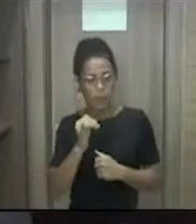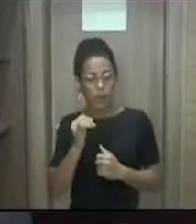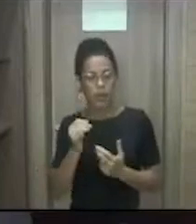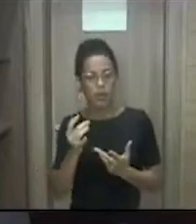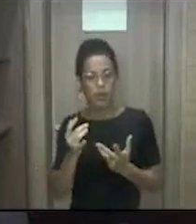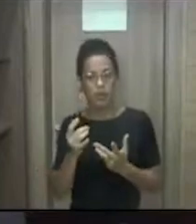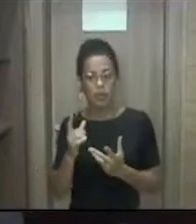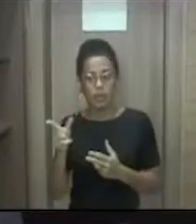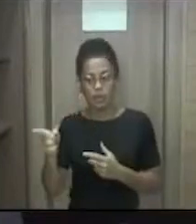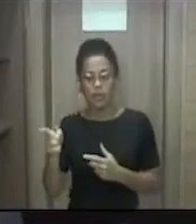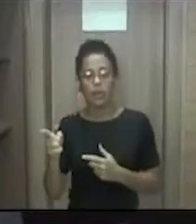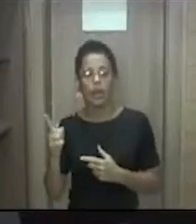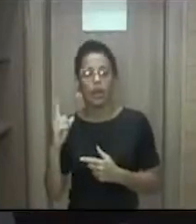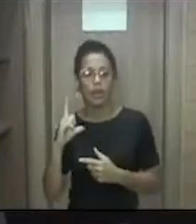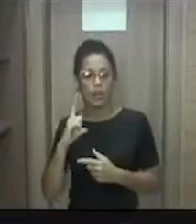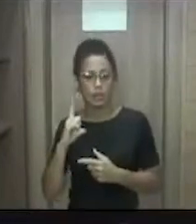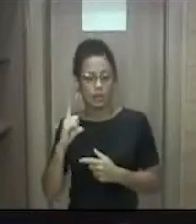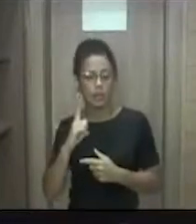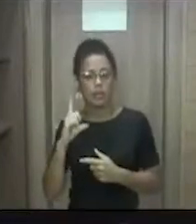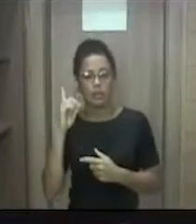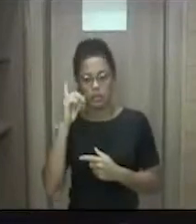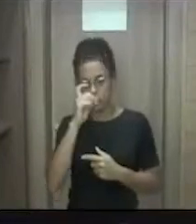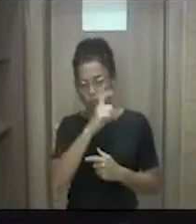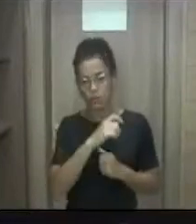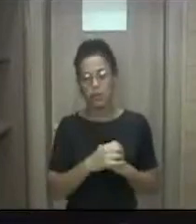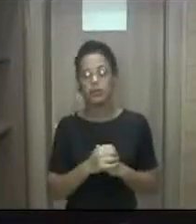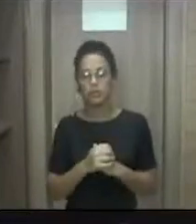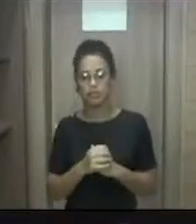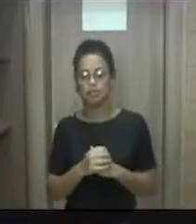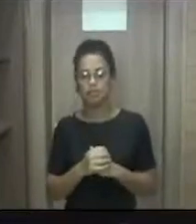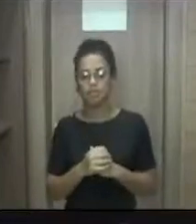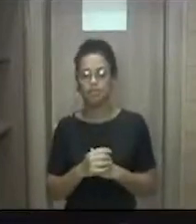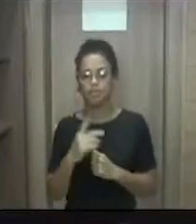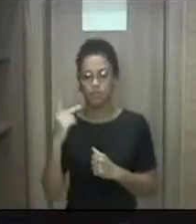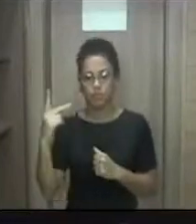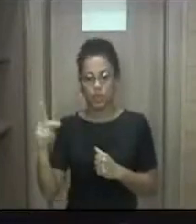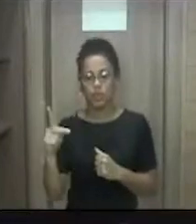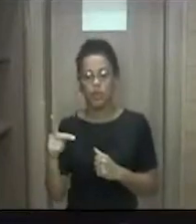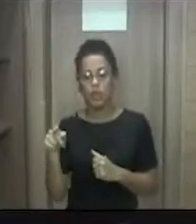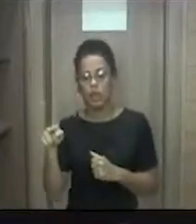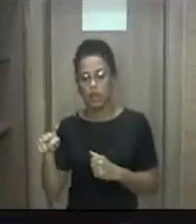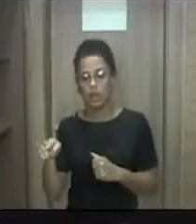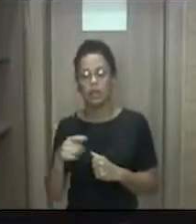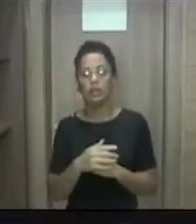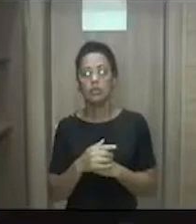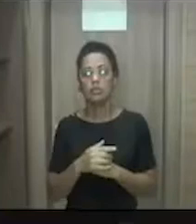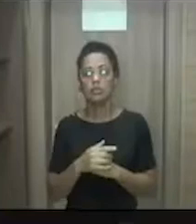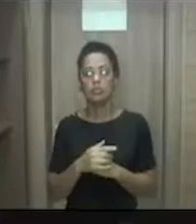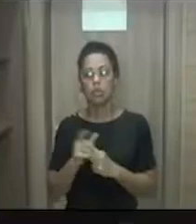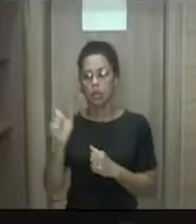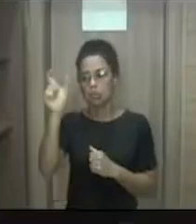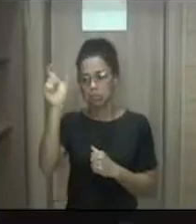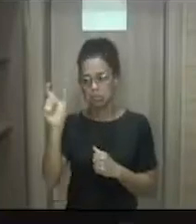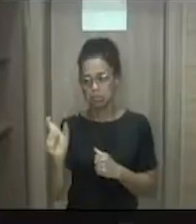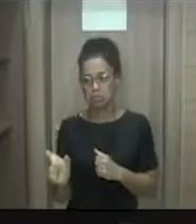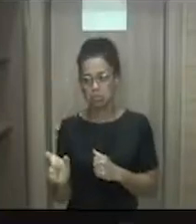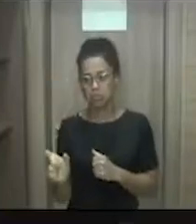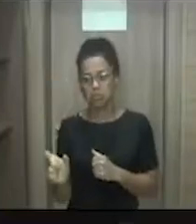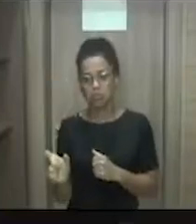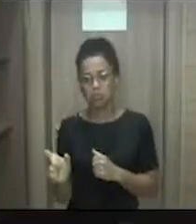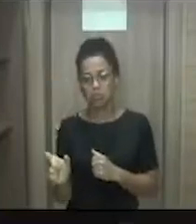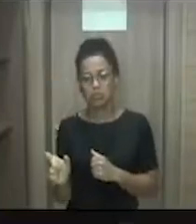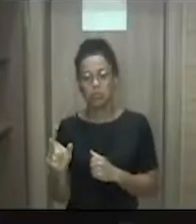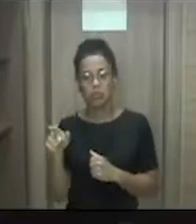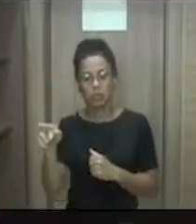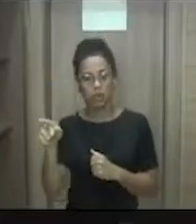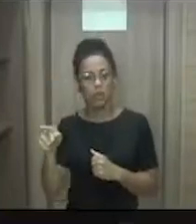foi vítima de um processo de um modelo de atenção mutilador. Apesar de ser uma pessoa relativamente bem